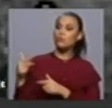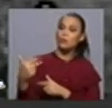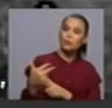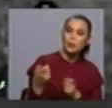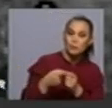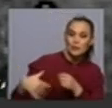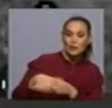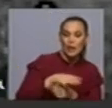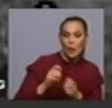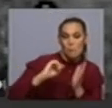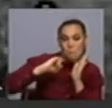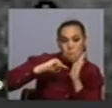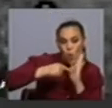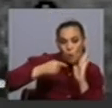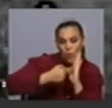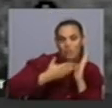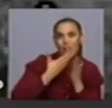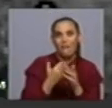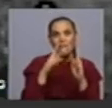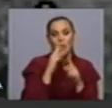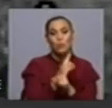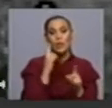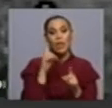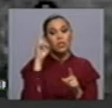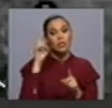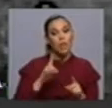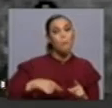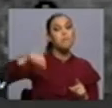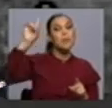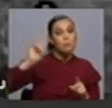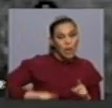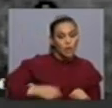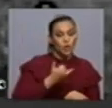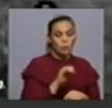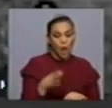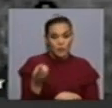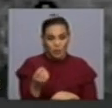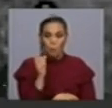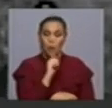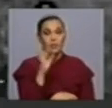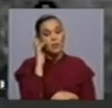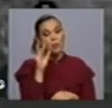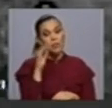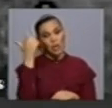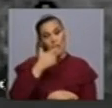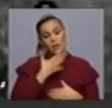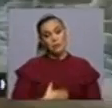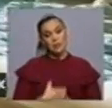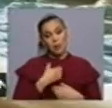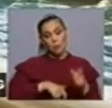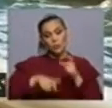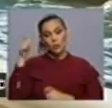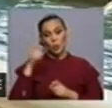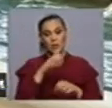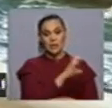que está a criar cada vez mais expectativa, precisamente no primeiro dia de 2019. Portanto, podes imaginar, para mim, para muitos dos comunicadores de ciência e